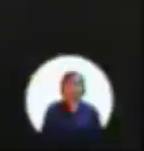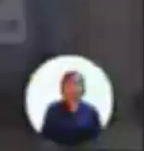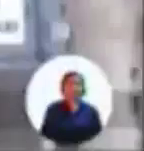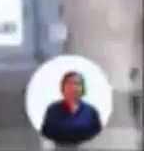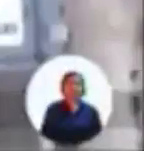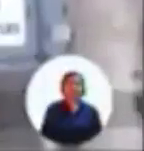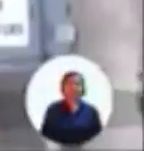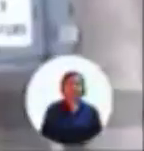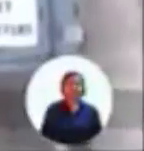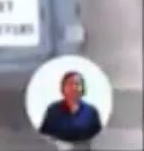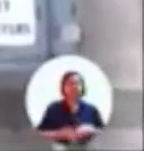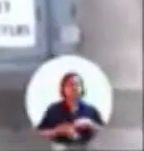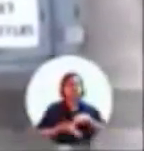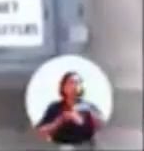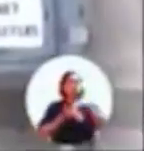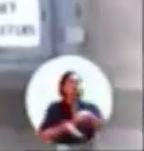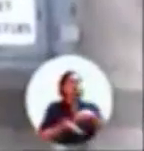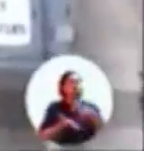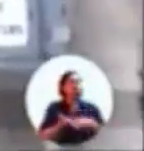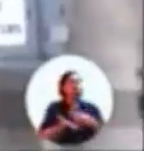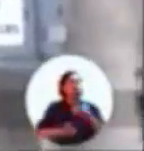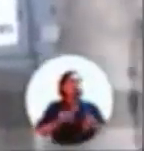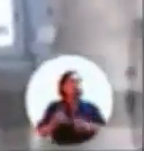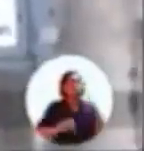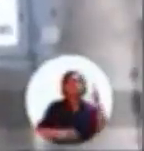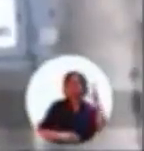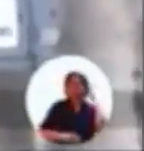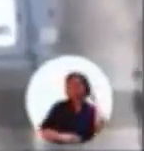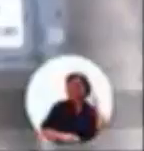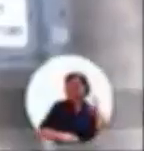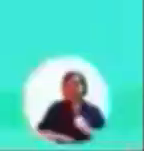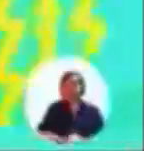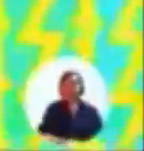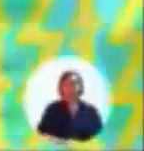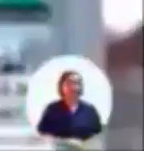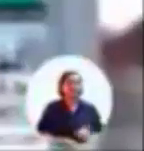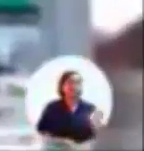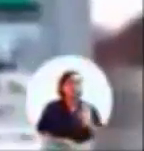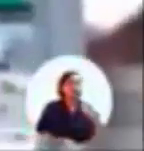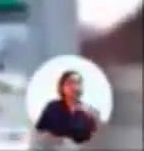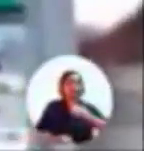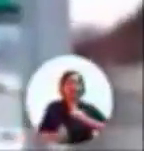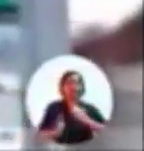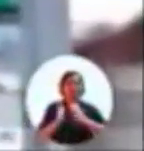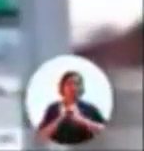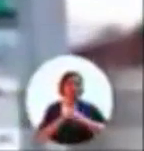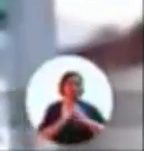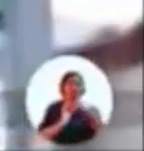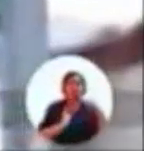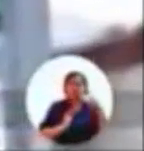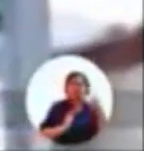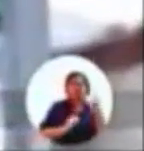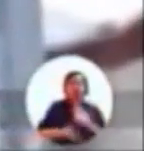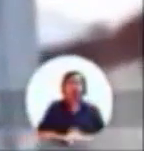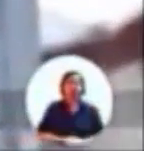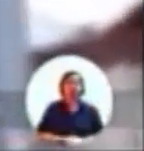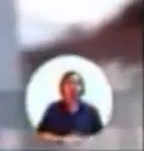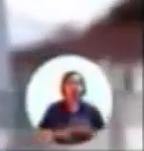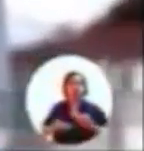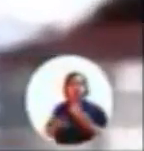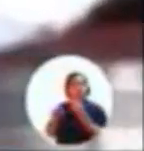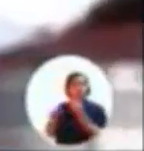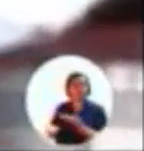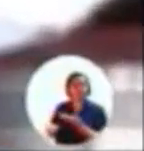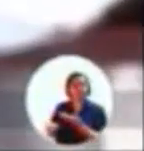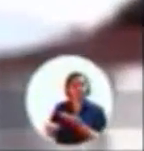Eu sou o candidato que mais fala sobre o transporte público de Cuiabá. Sabe por quê? Porque eu não tenho amarrações com esses donos de empresa de